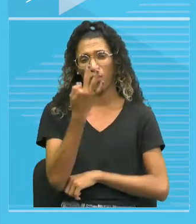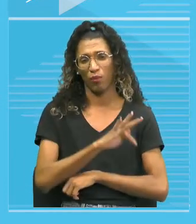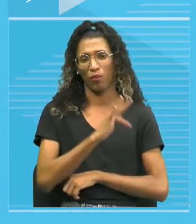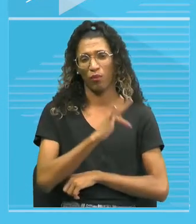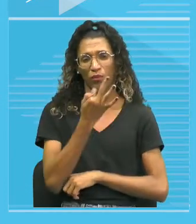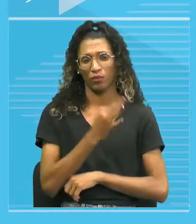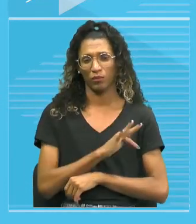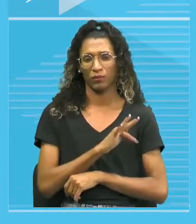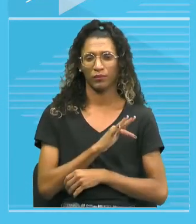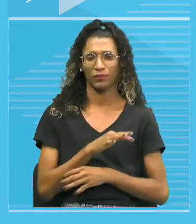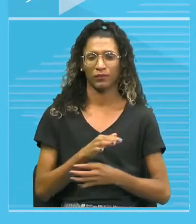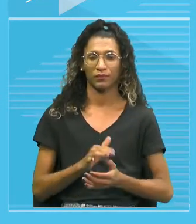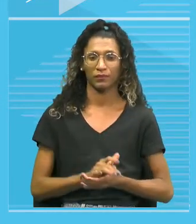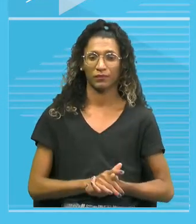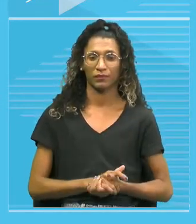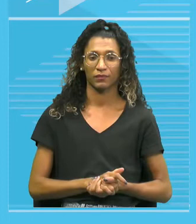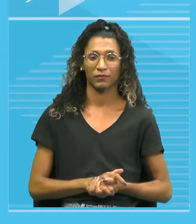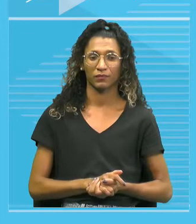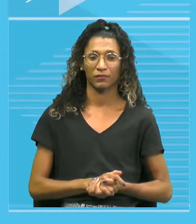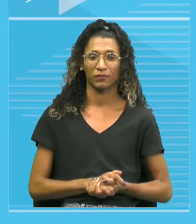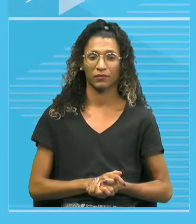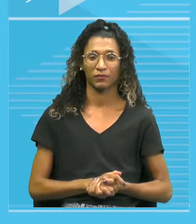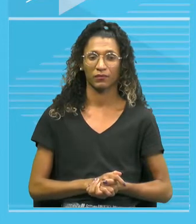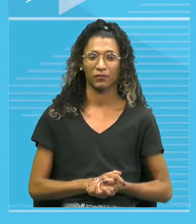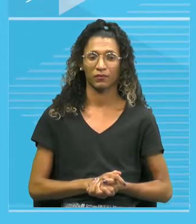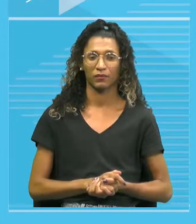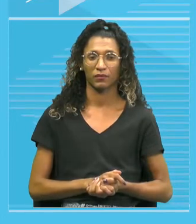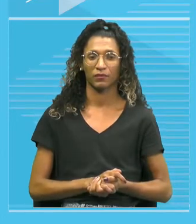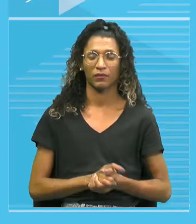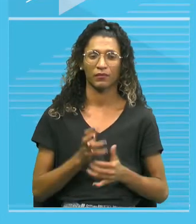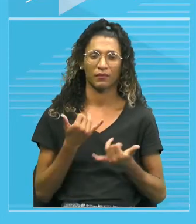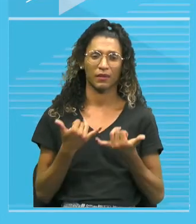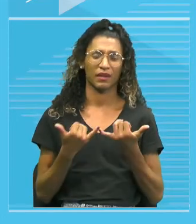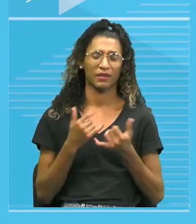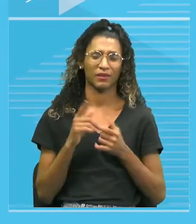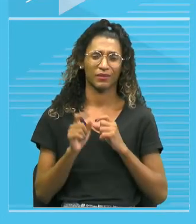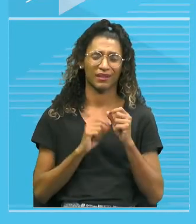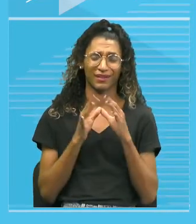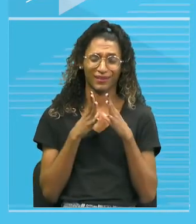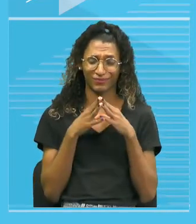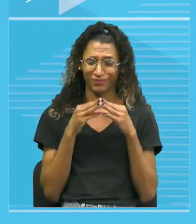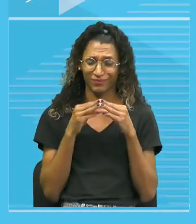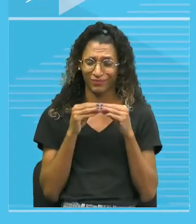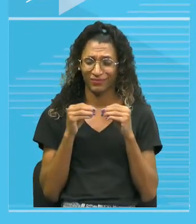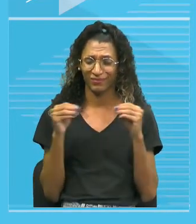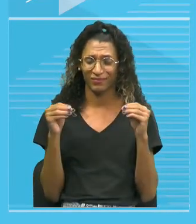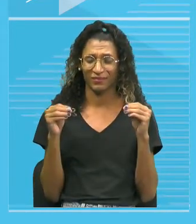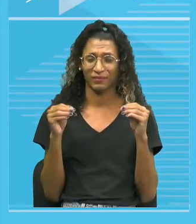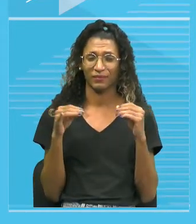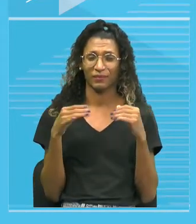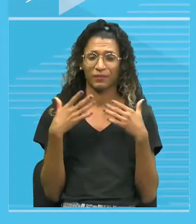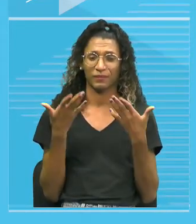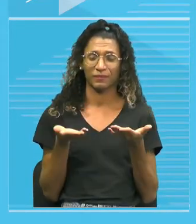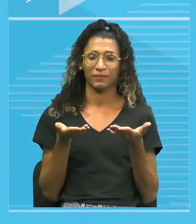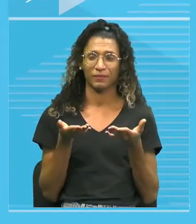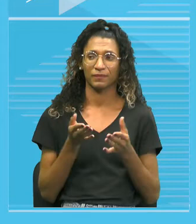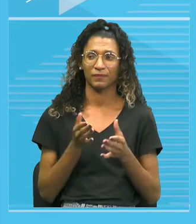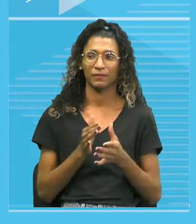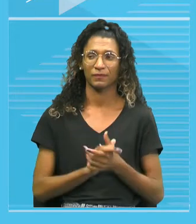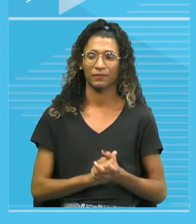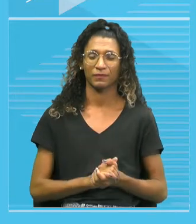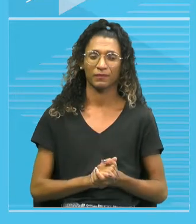insuportáveis, sabe? Parece que está se desfazendo. E aí